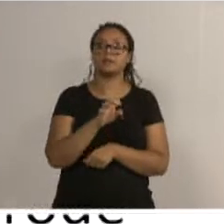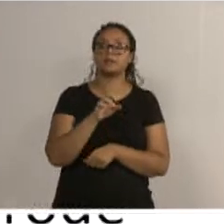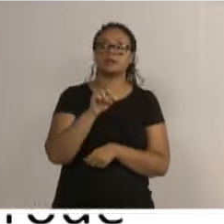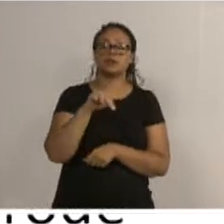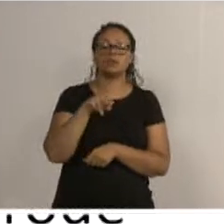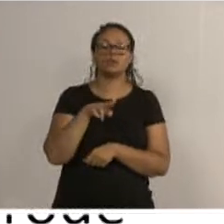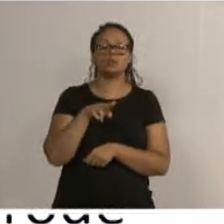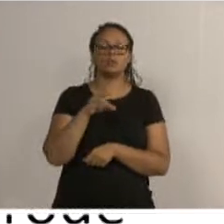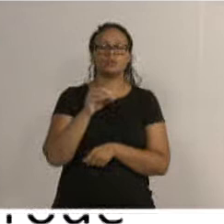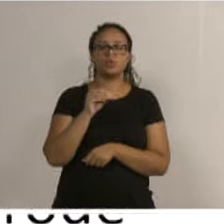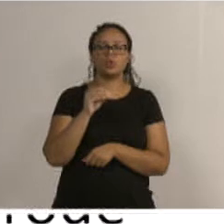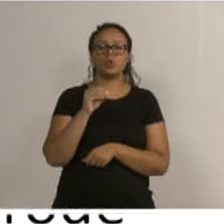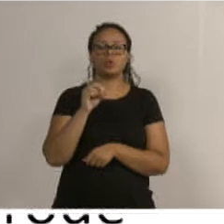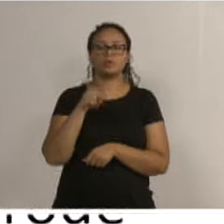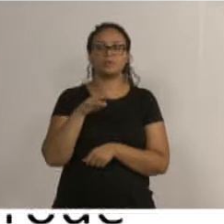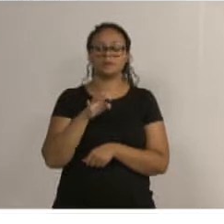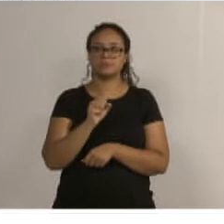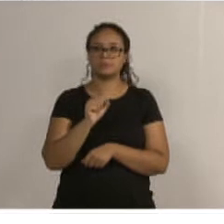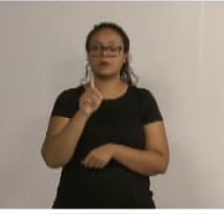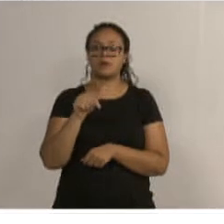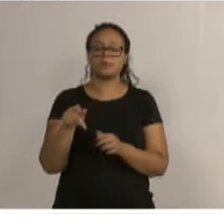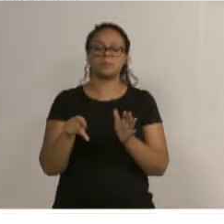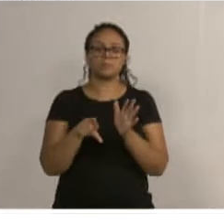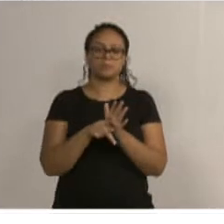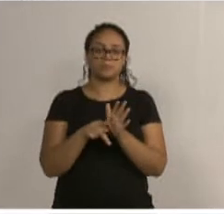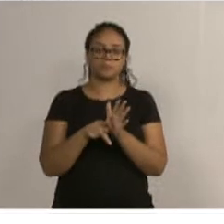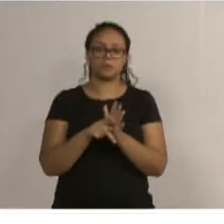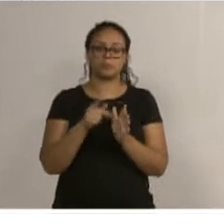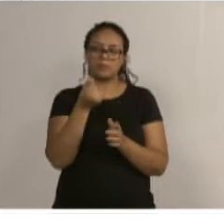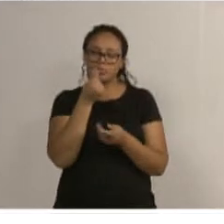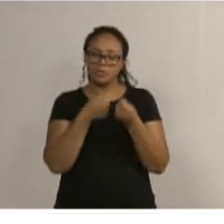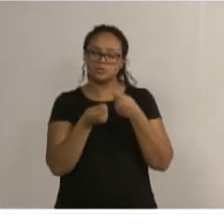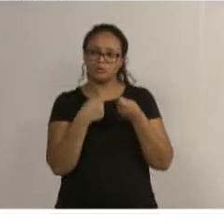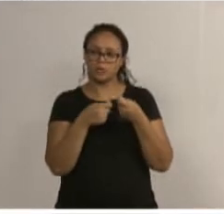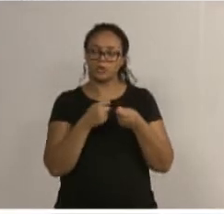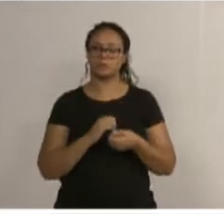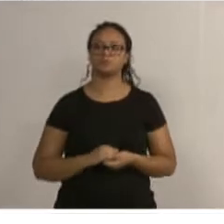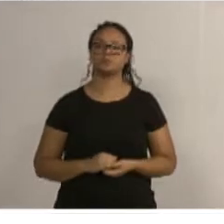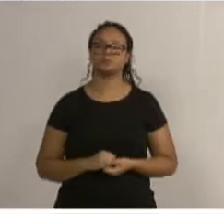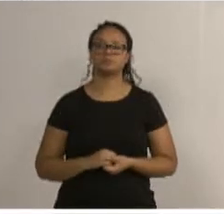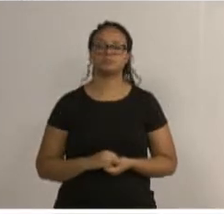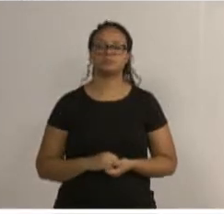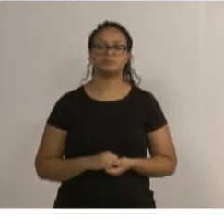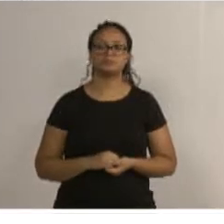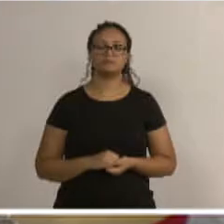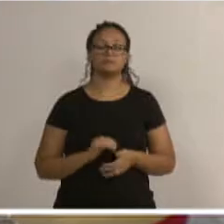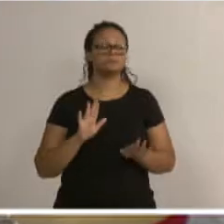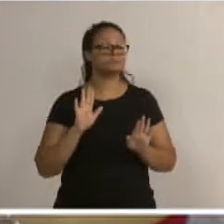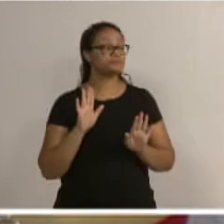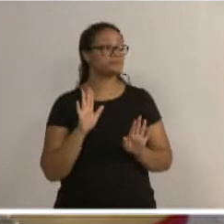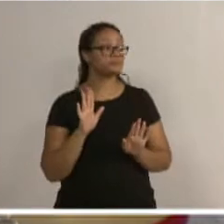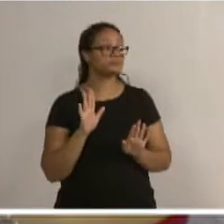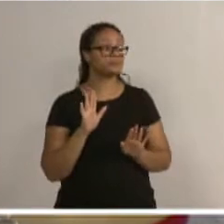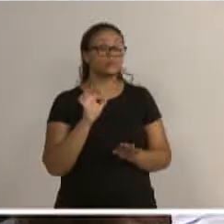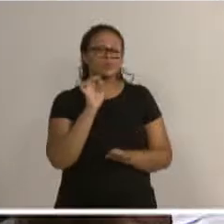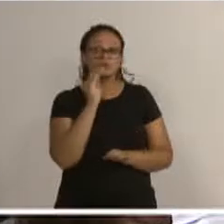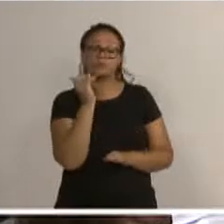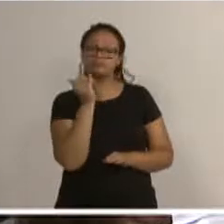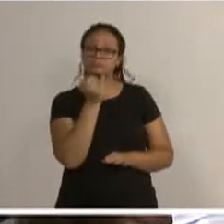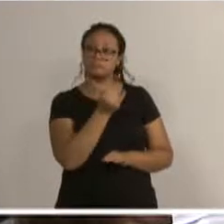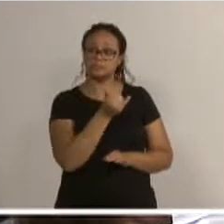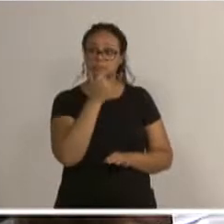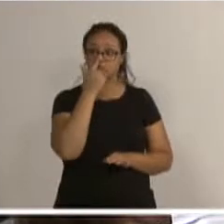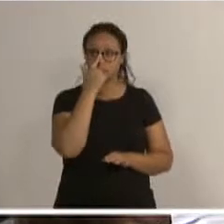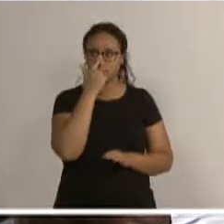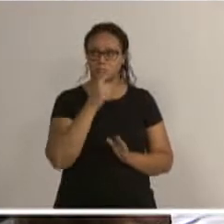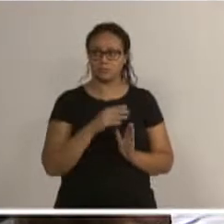Conselho Fiscal, que é o prefeito de Pomerode. O comitê... Diretor, só para nós darmos